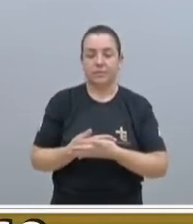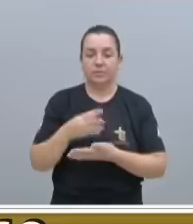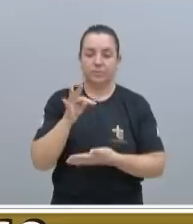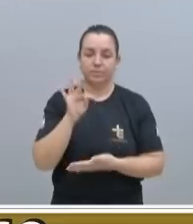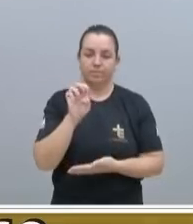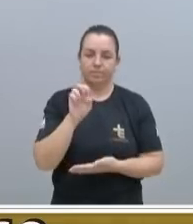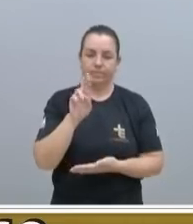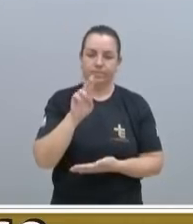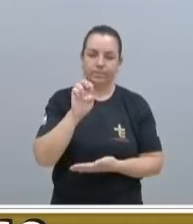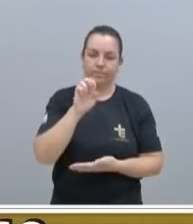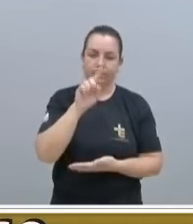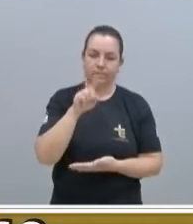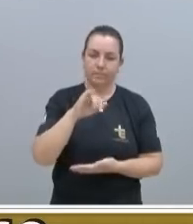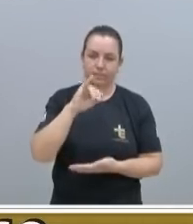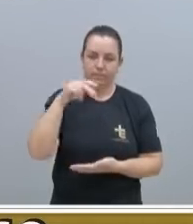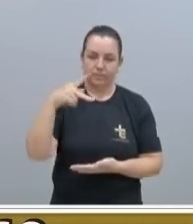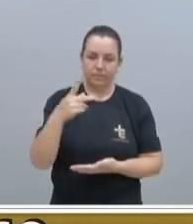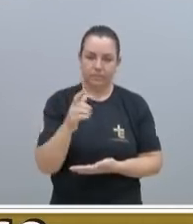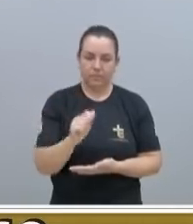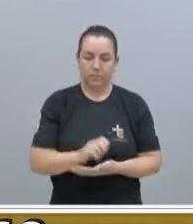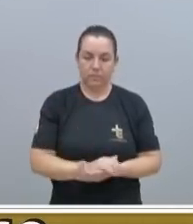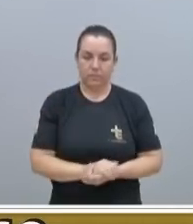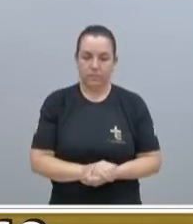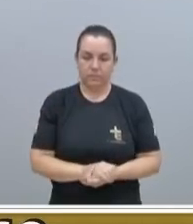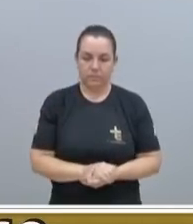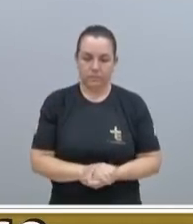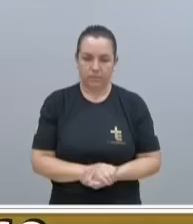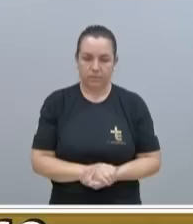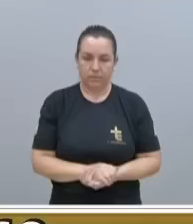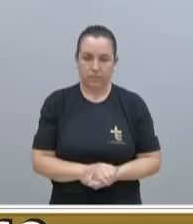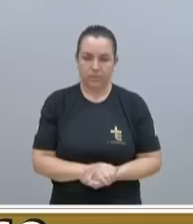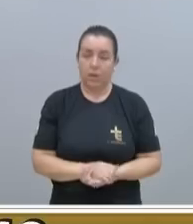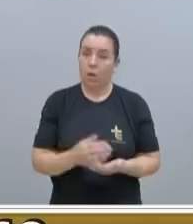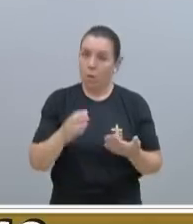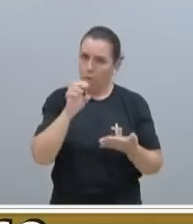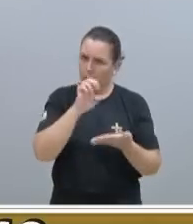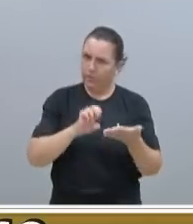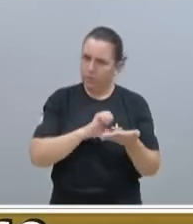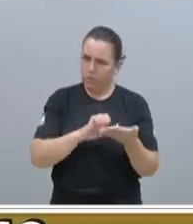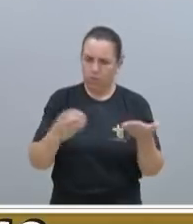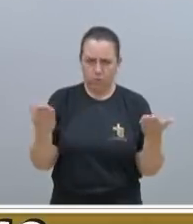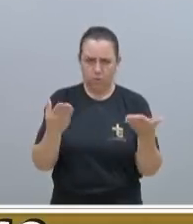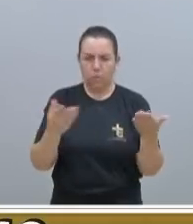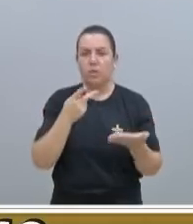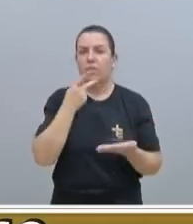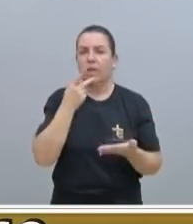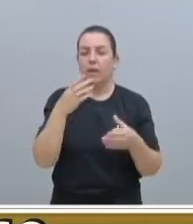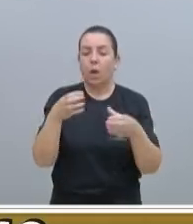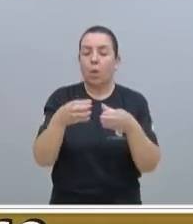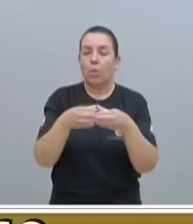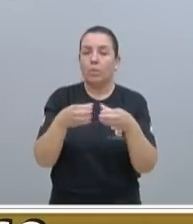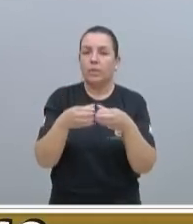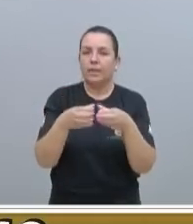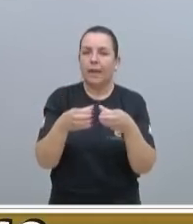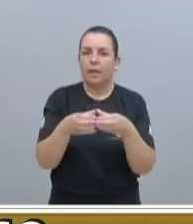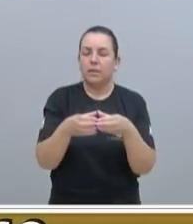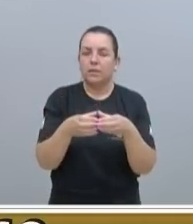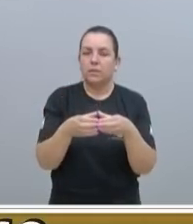o evangelho de hoje fala da comunidade sem dúvida